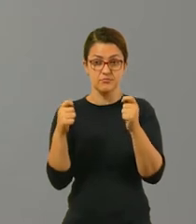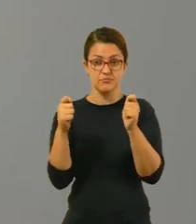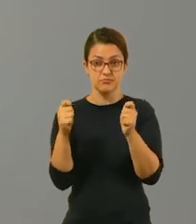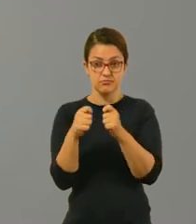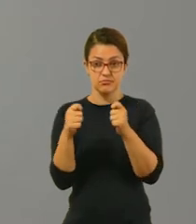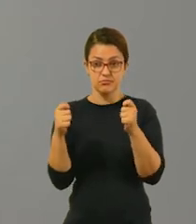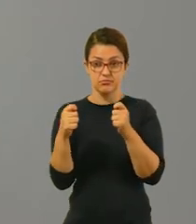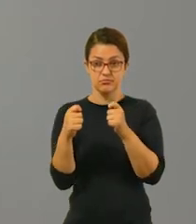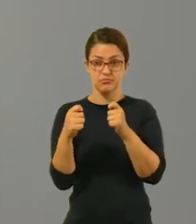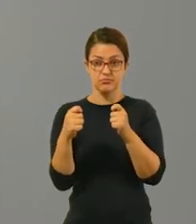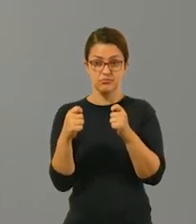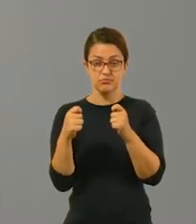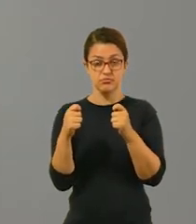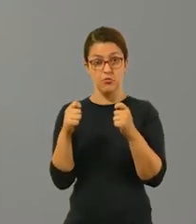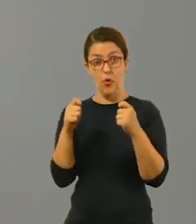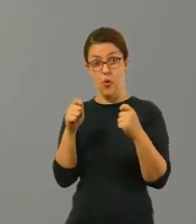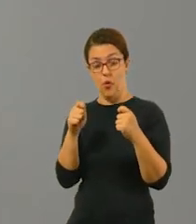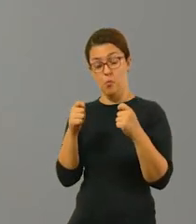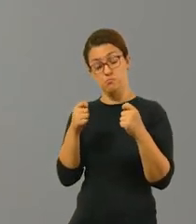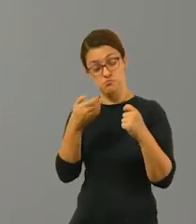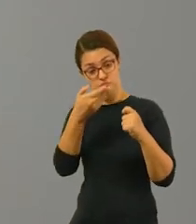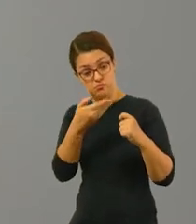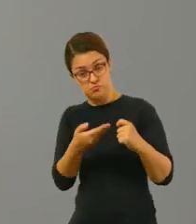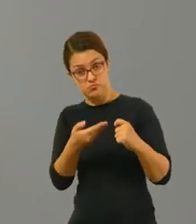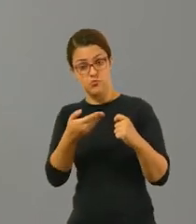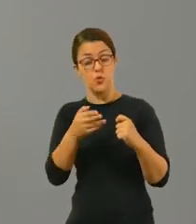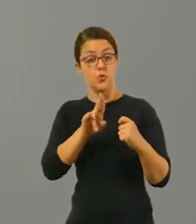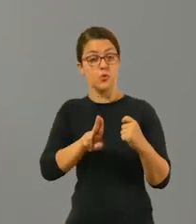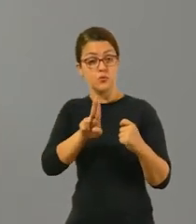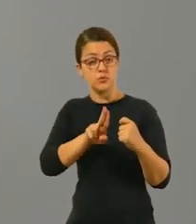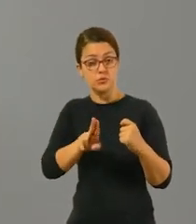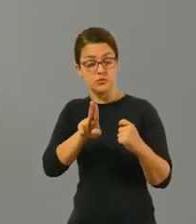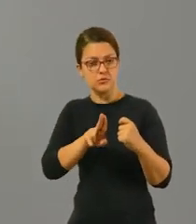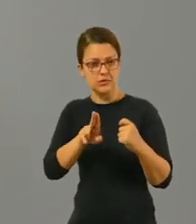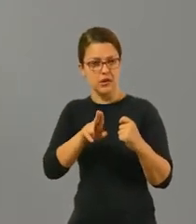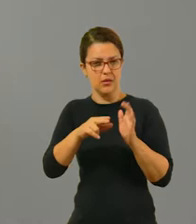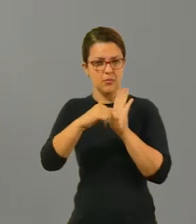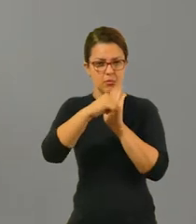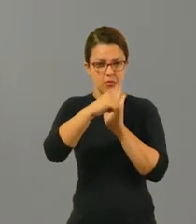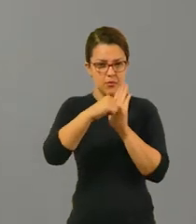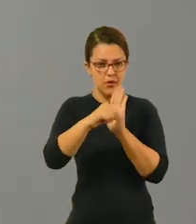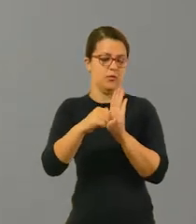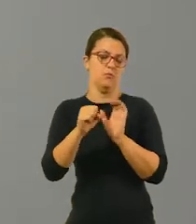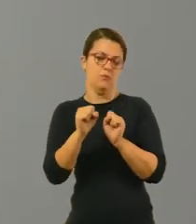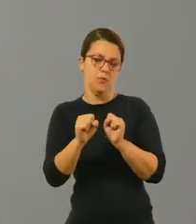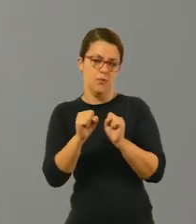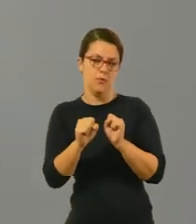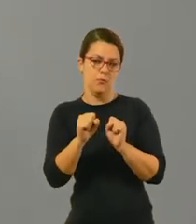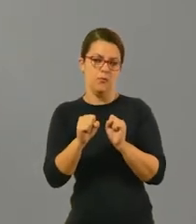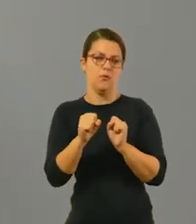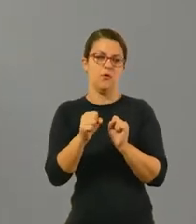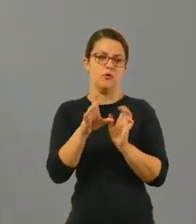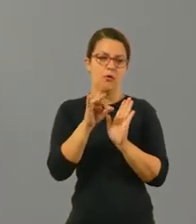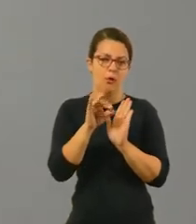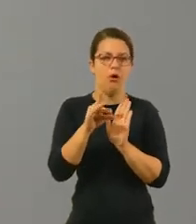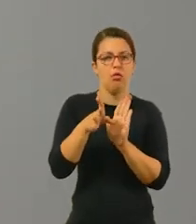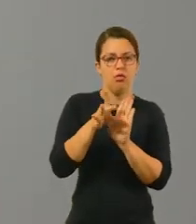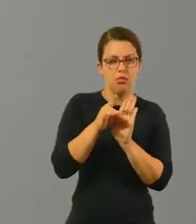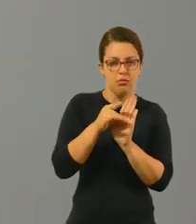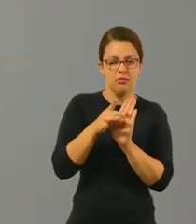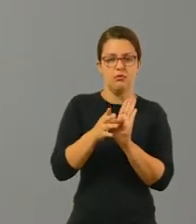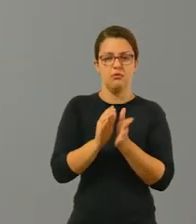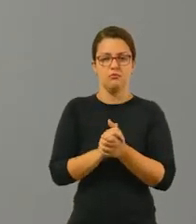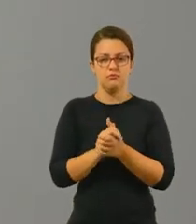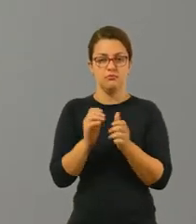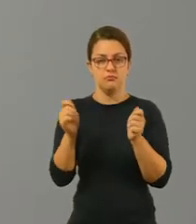colar o palito de churrasco, tá? No meu caso, vocês podem utilizar durex, cola, fita crepe e